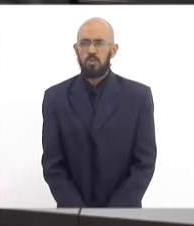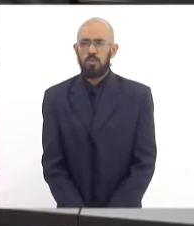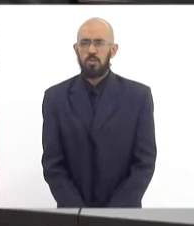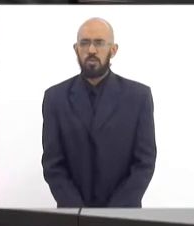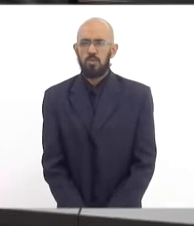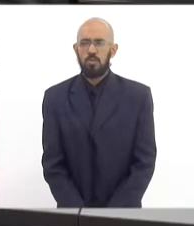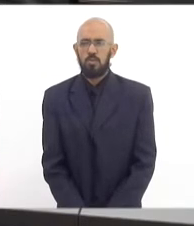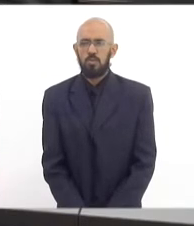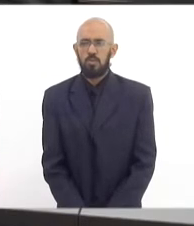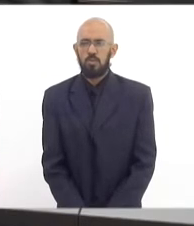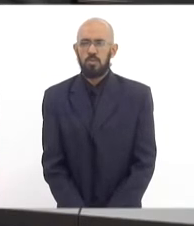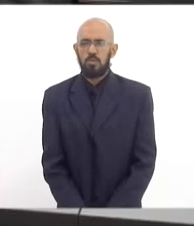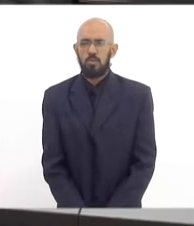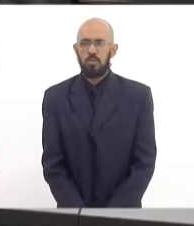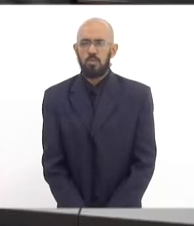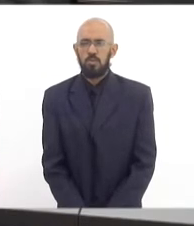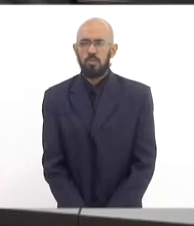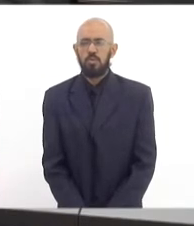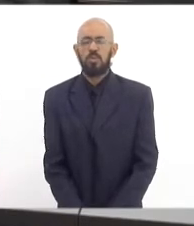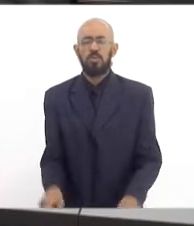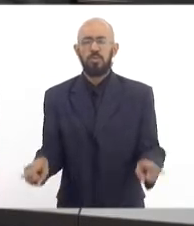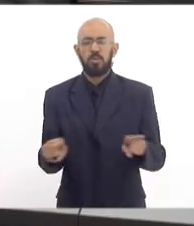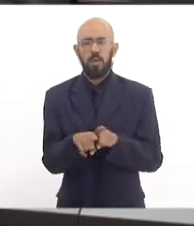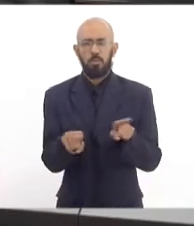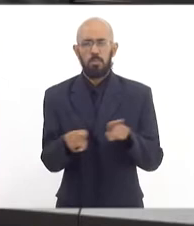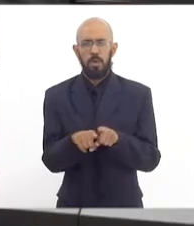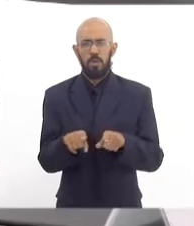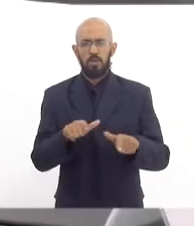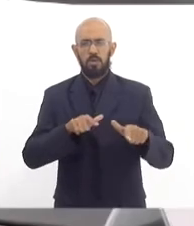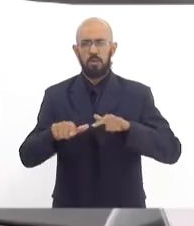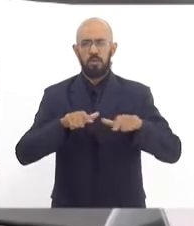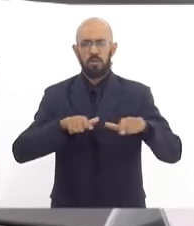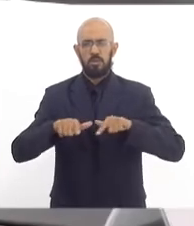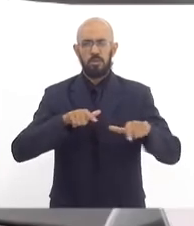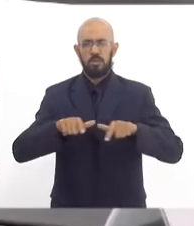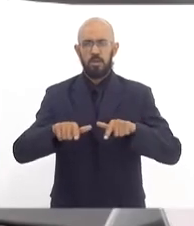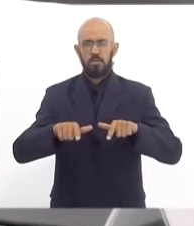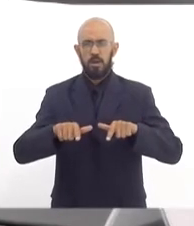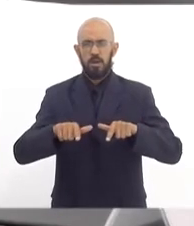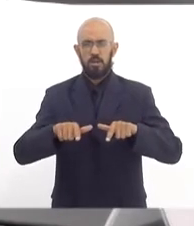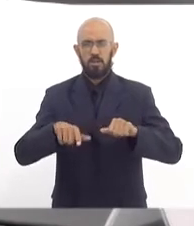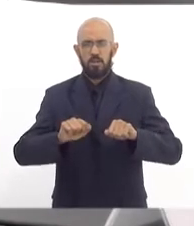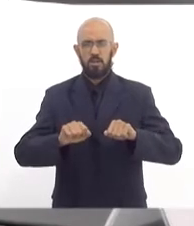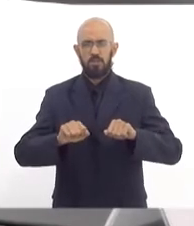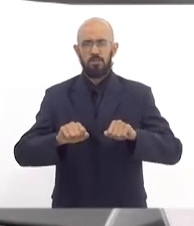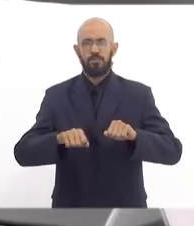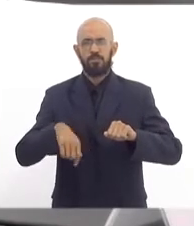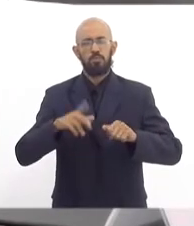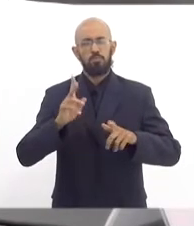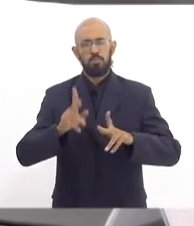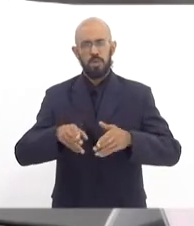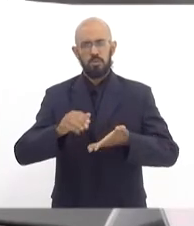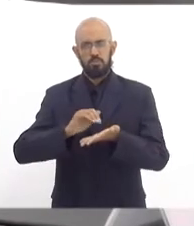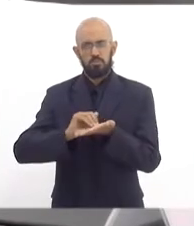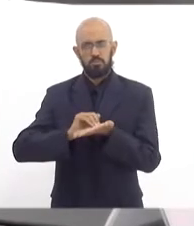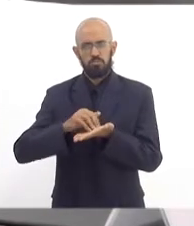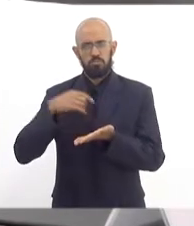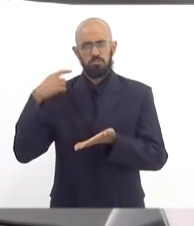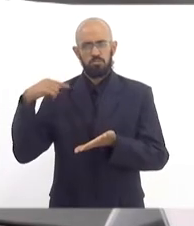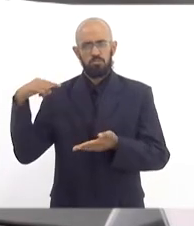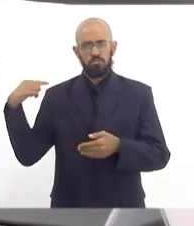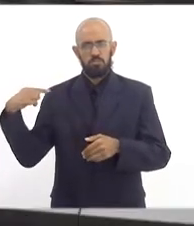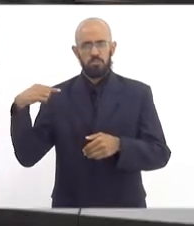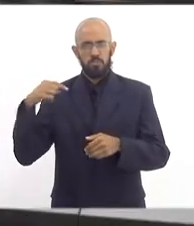tu conhece fica que também trabalha no escritório tá escrito Moacir Oliveira advogado poderoso